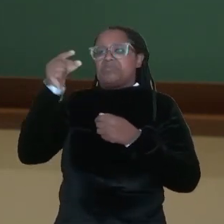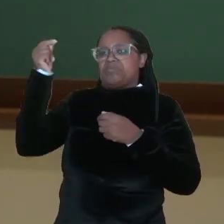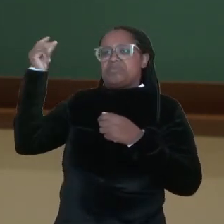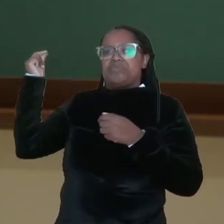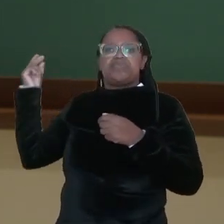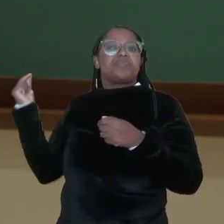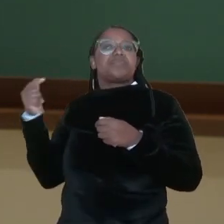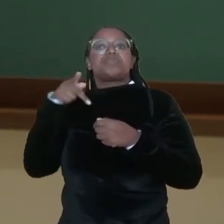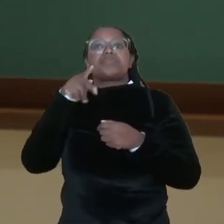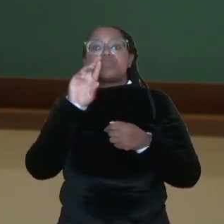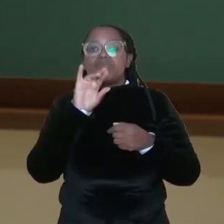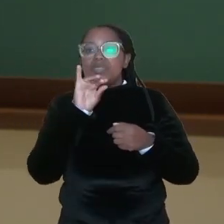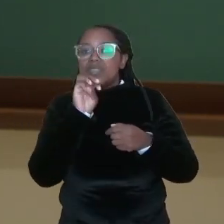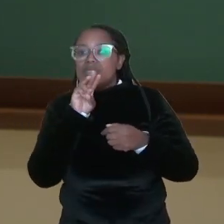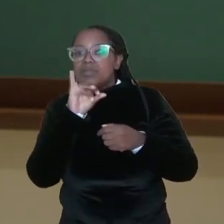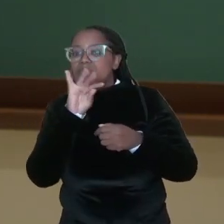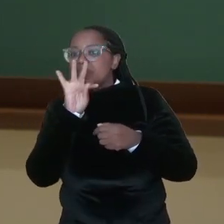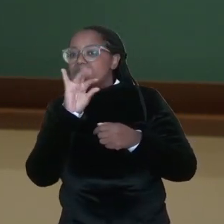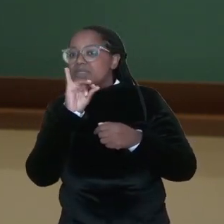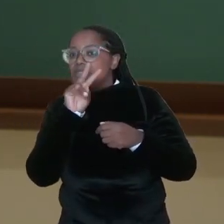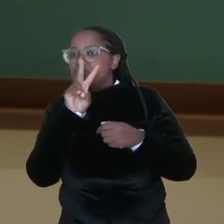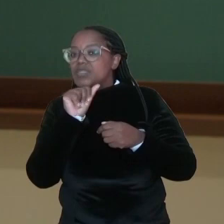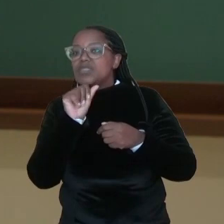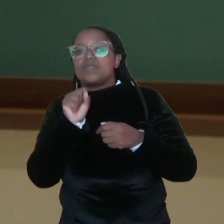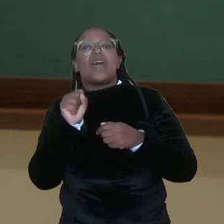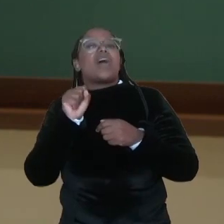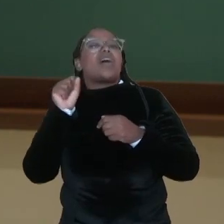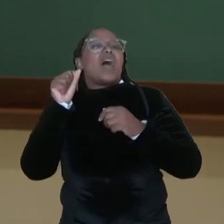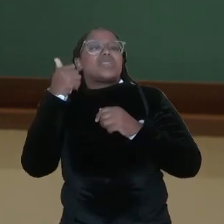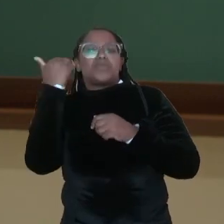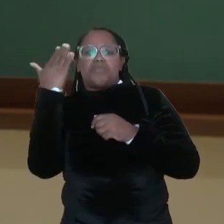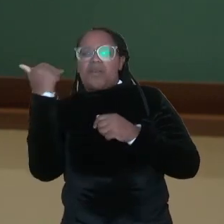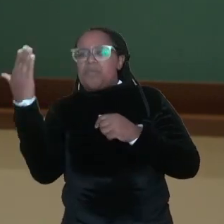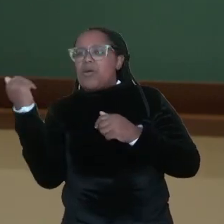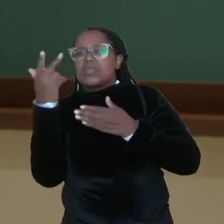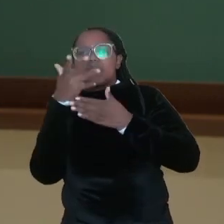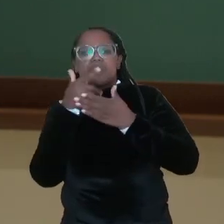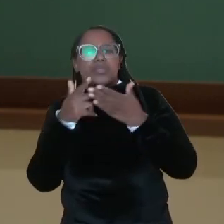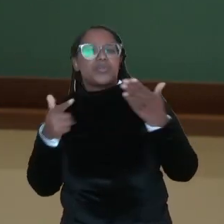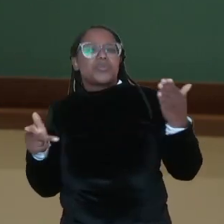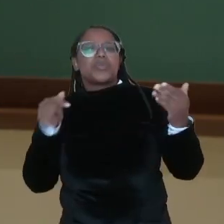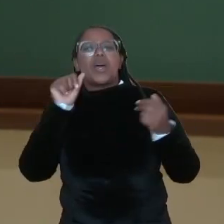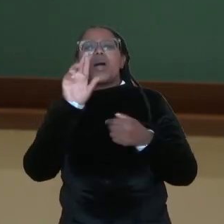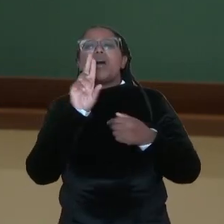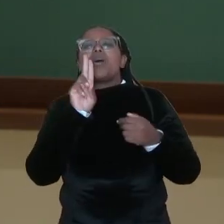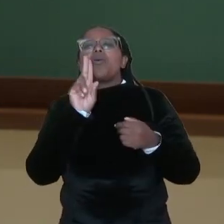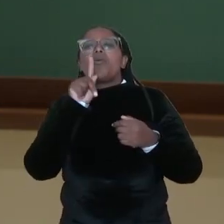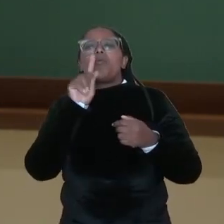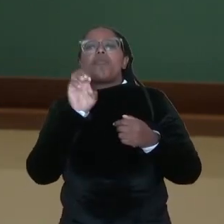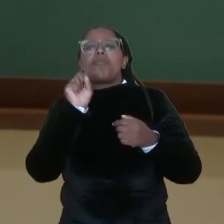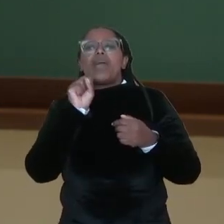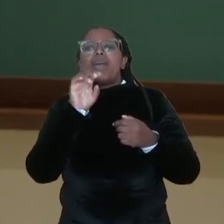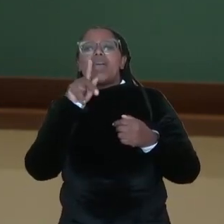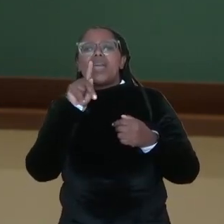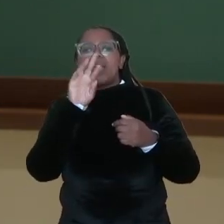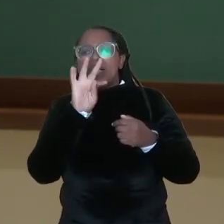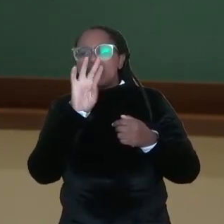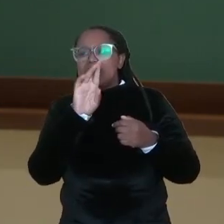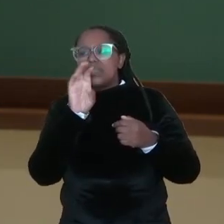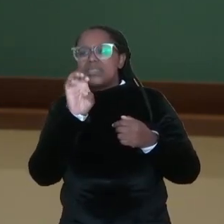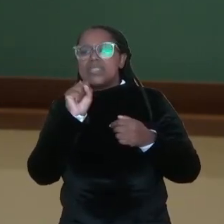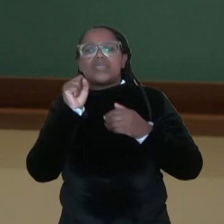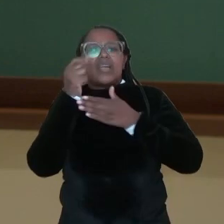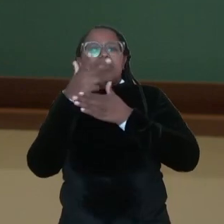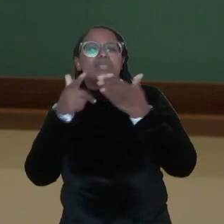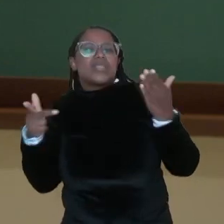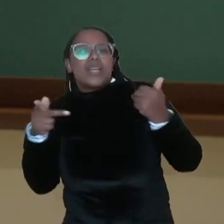aonde, hein? Nas pinturas rupestres, as famosas pinturas rupestres, aqueles desenhos feitos nas cavernas, a eles eram